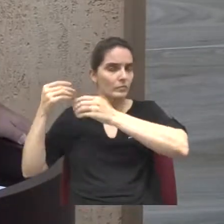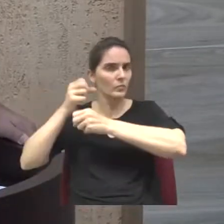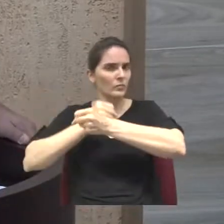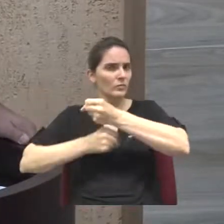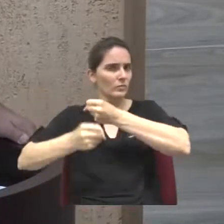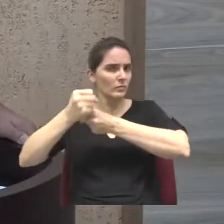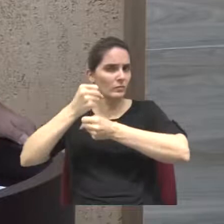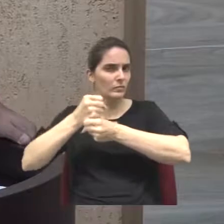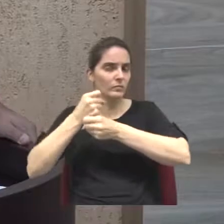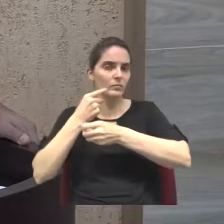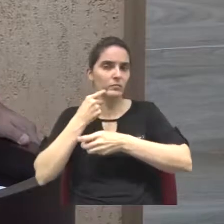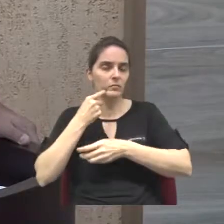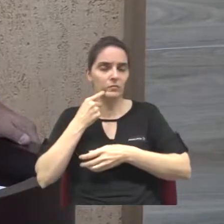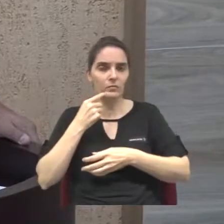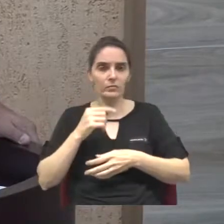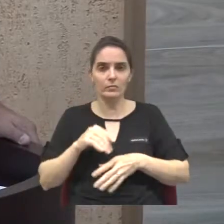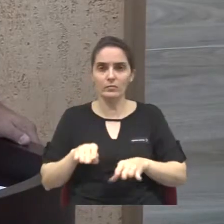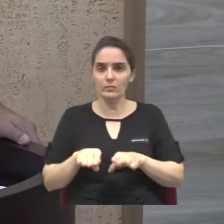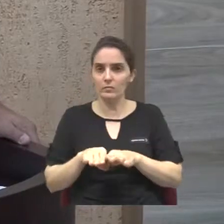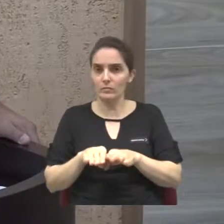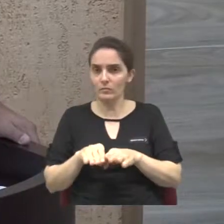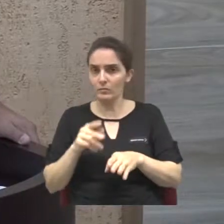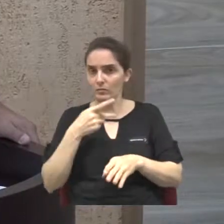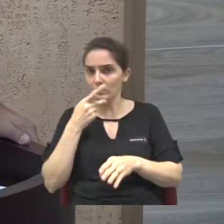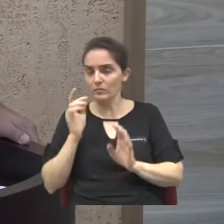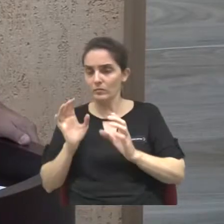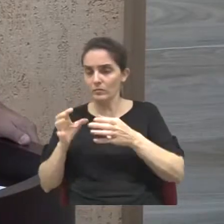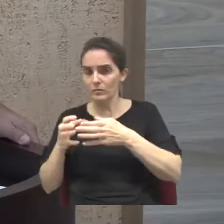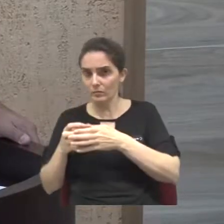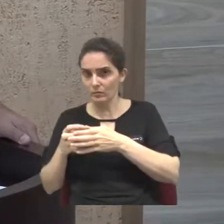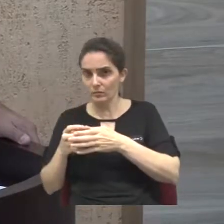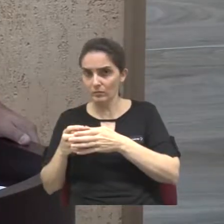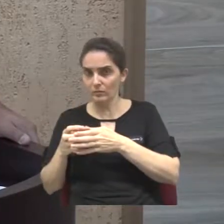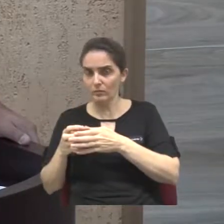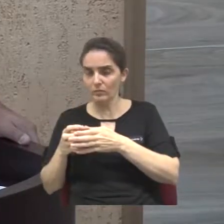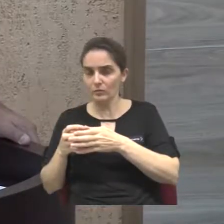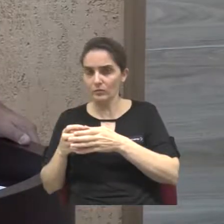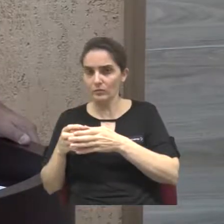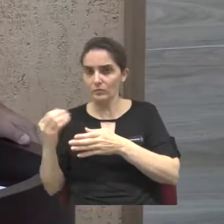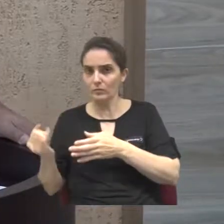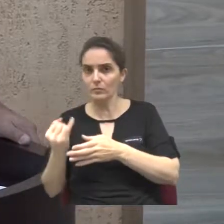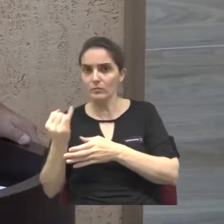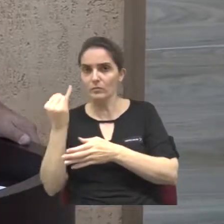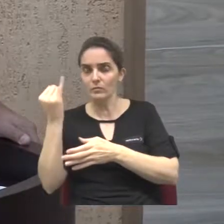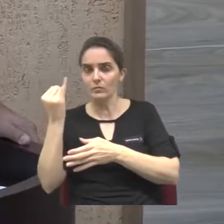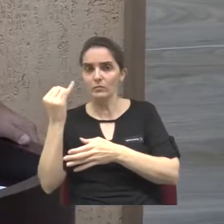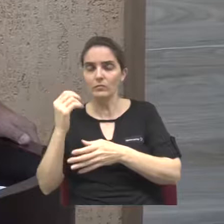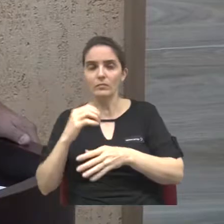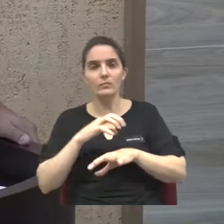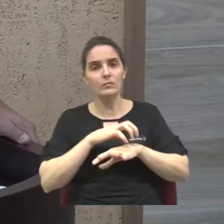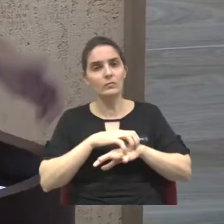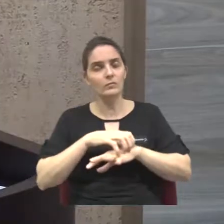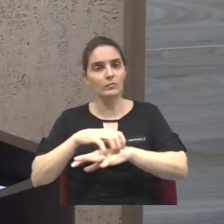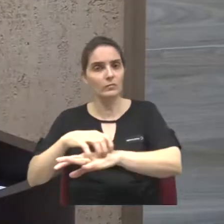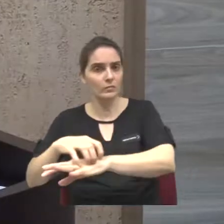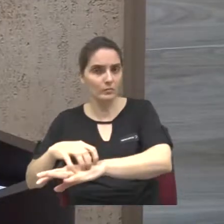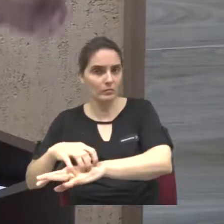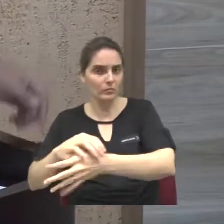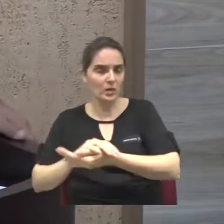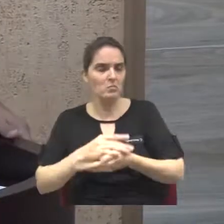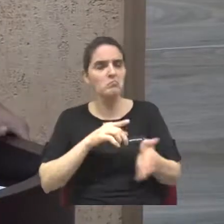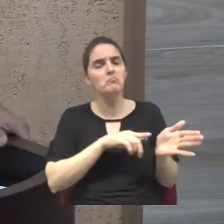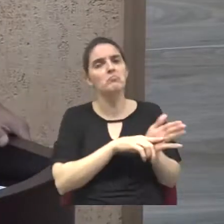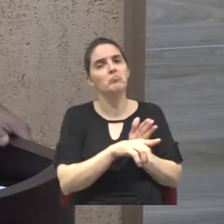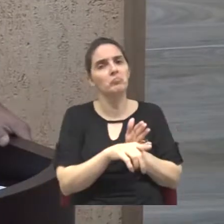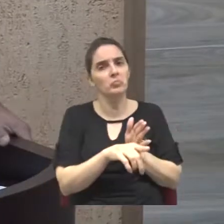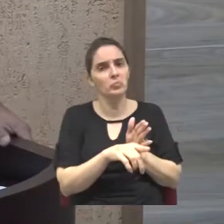mesma forma, propus uma comissão de assuntos relevantes sobre o transporte, e aí eu fui questionado pelo mesmo vereador